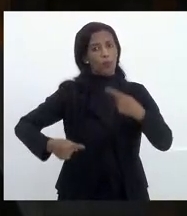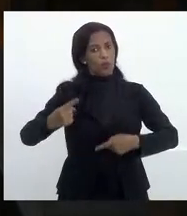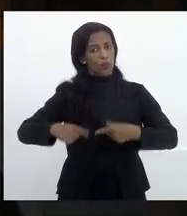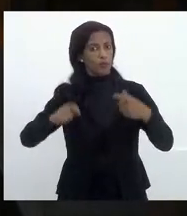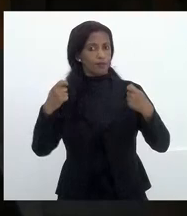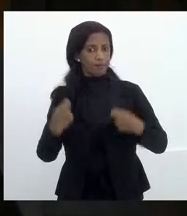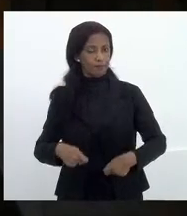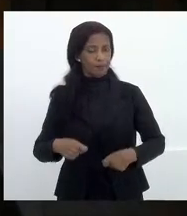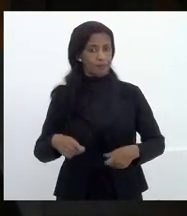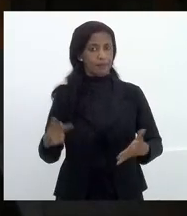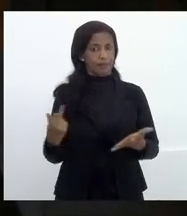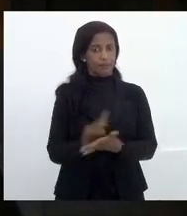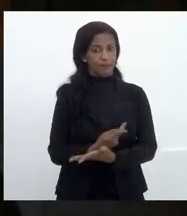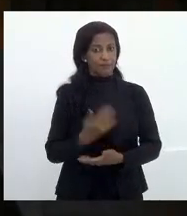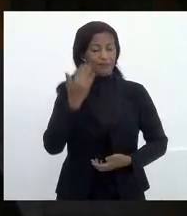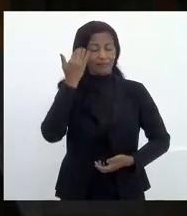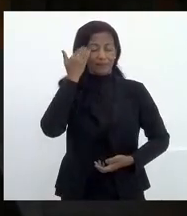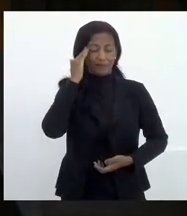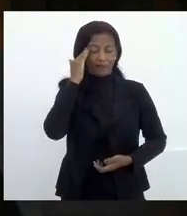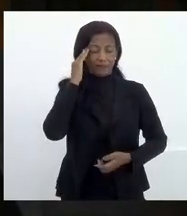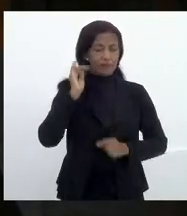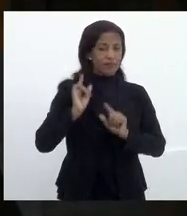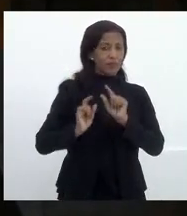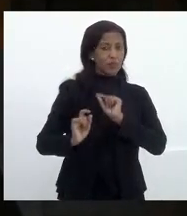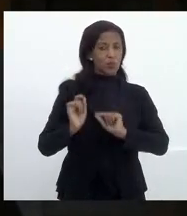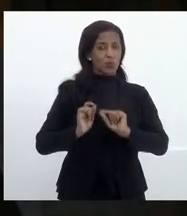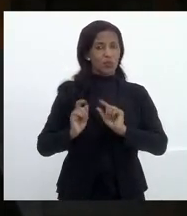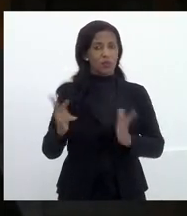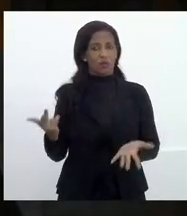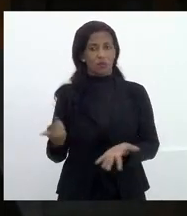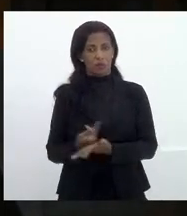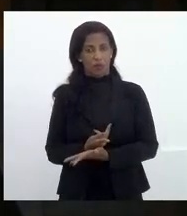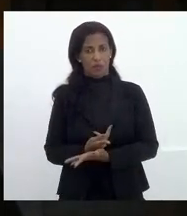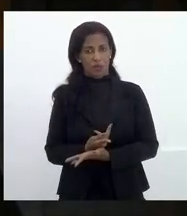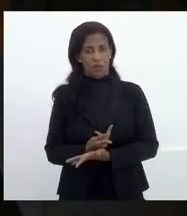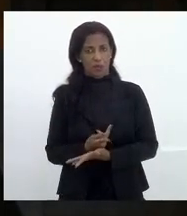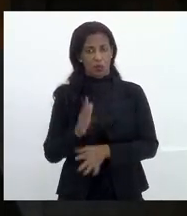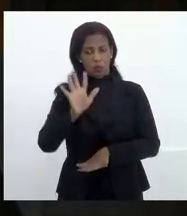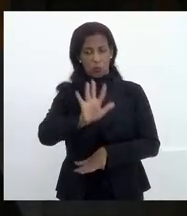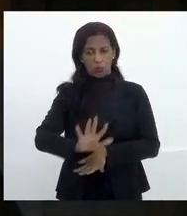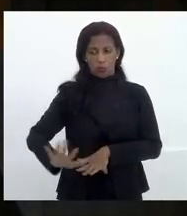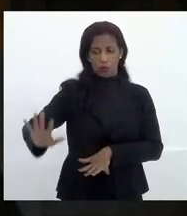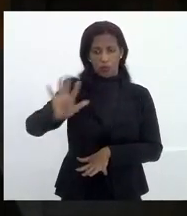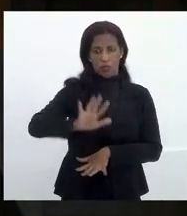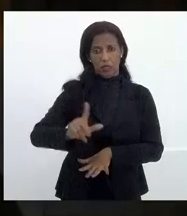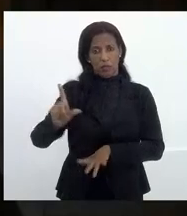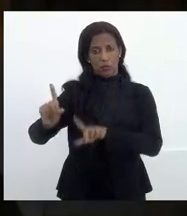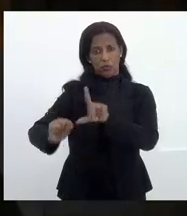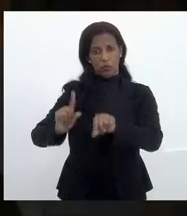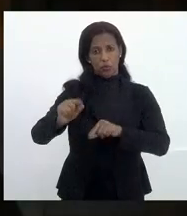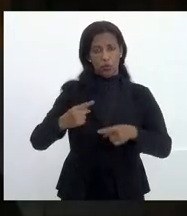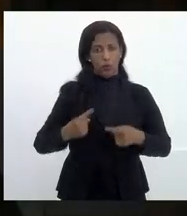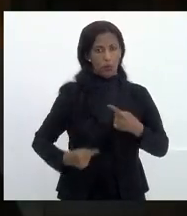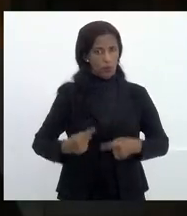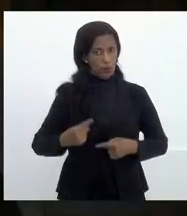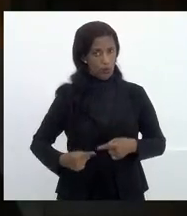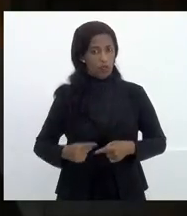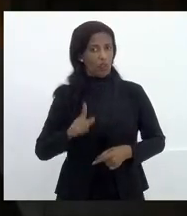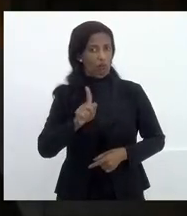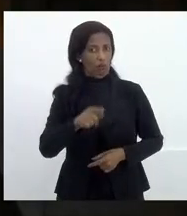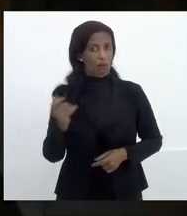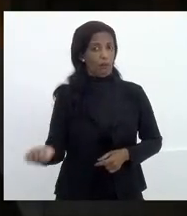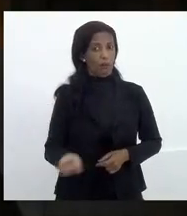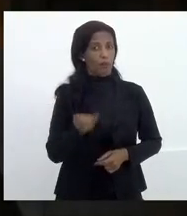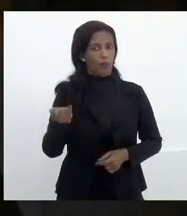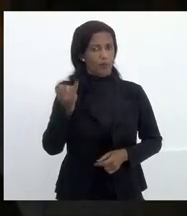e é muito importante a gente entender estamos lidando com o cenário escolhas políticas acho que esse é o primeiro aspecto importante